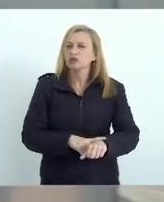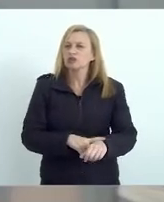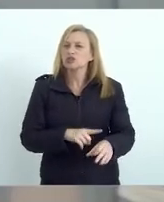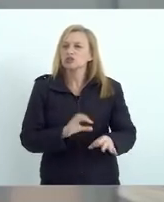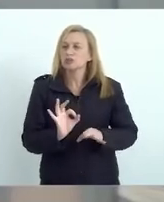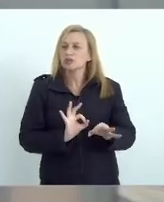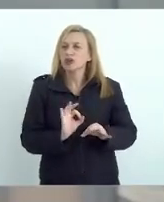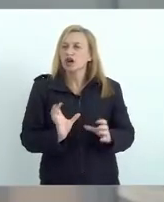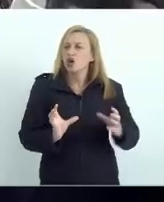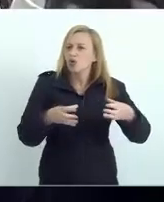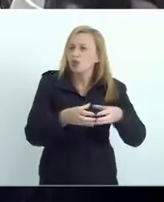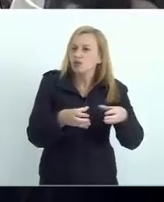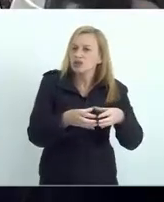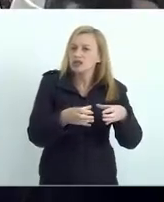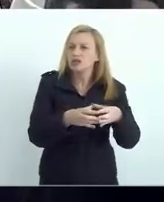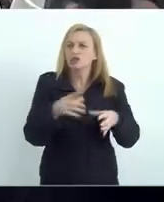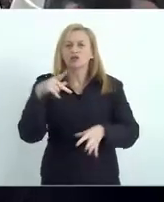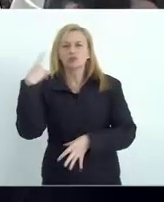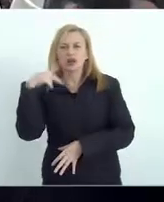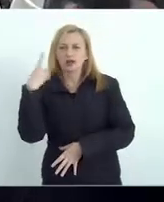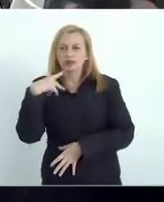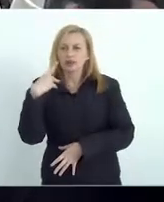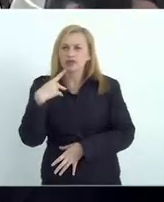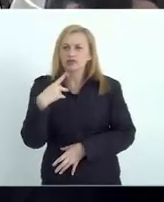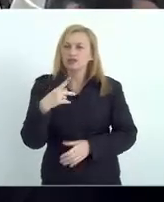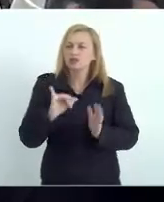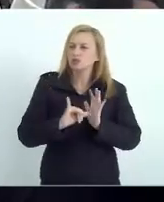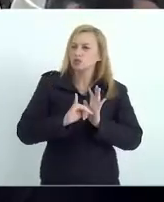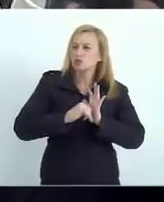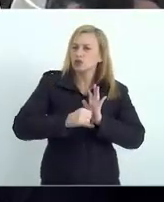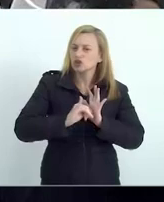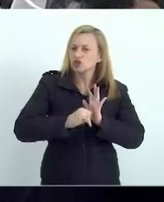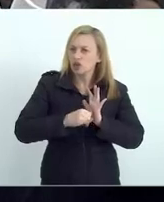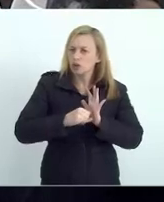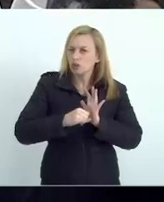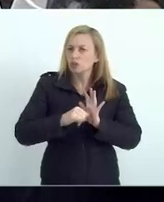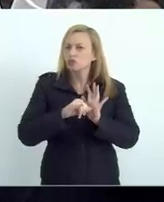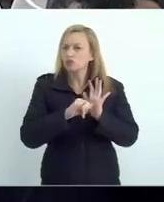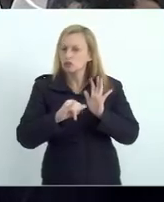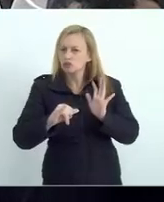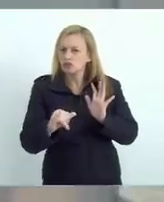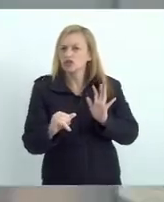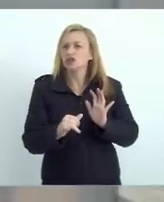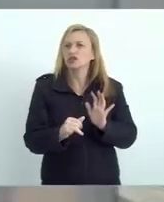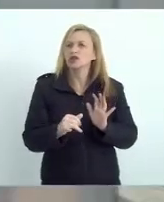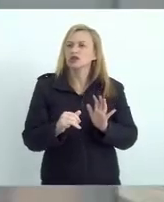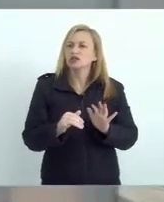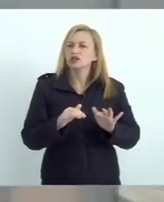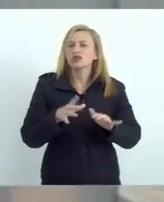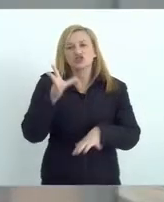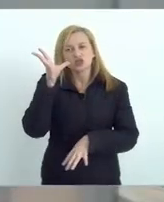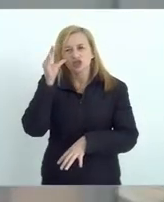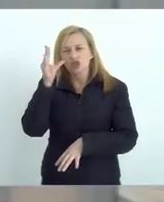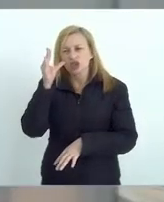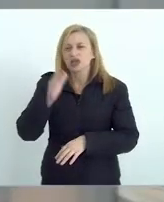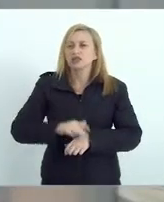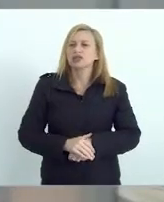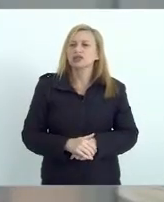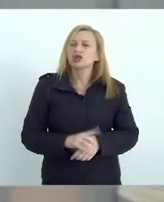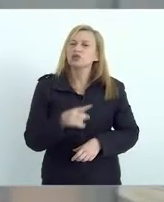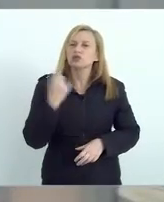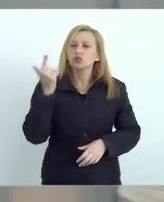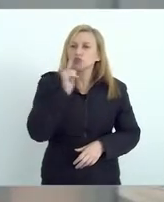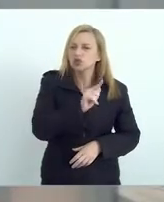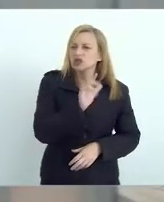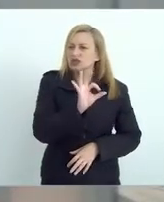da comissão do Parlamento fazer uma um edital e publicar o edital de manifestação de interesse para que a